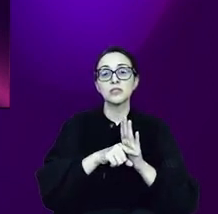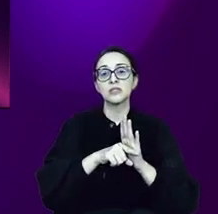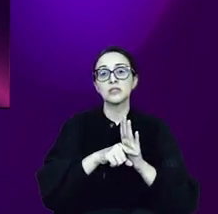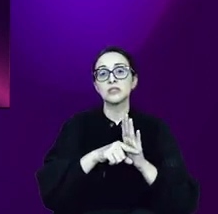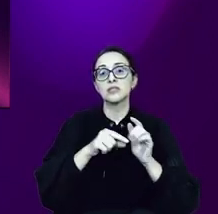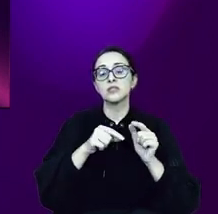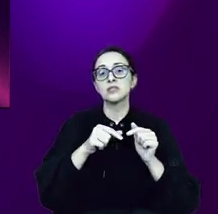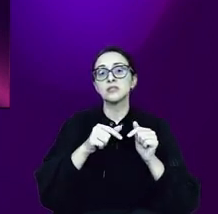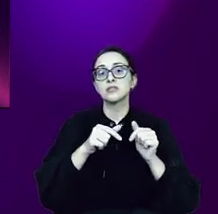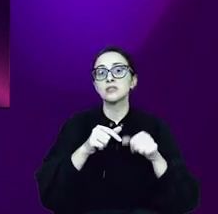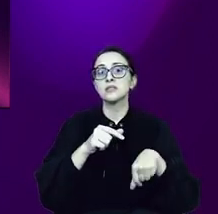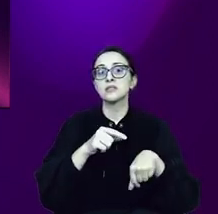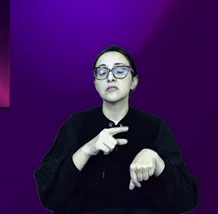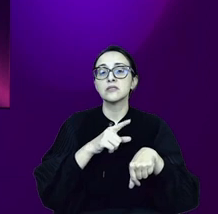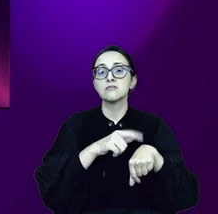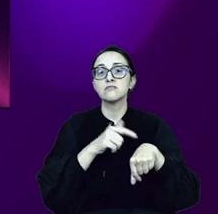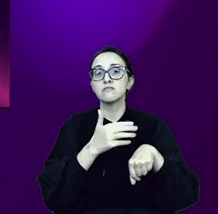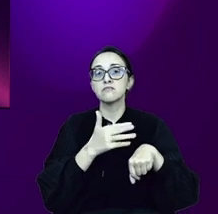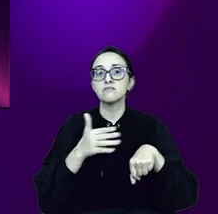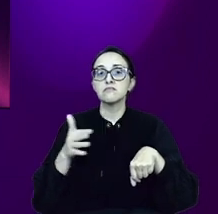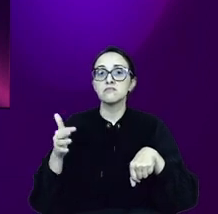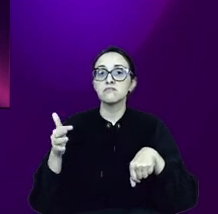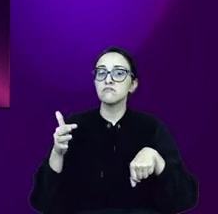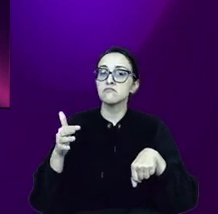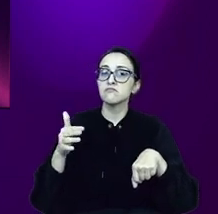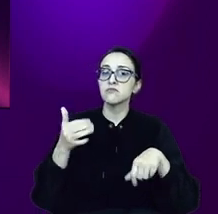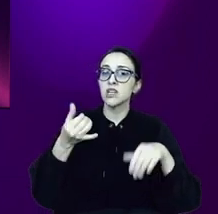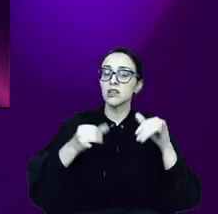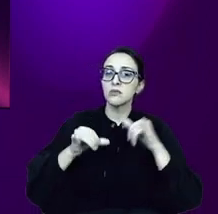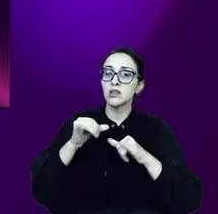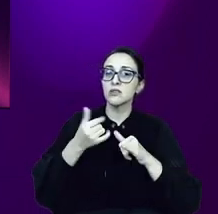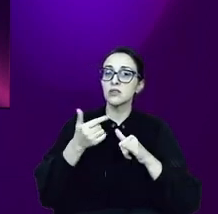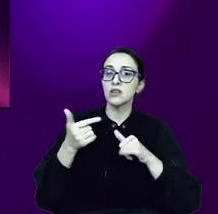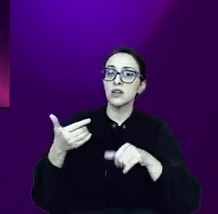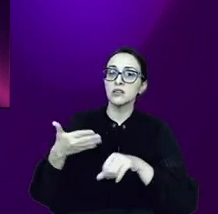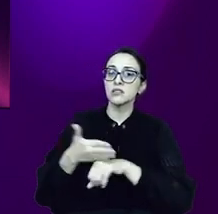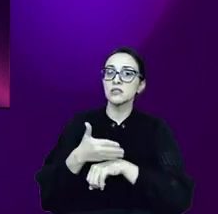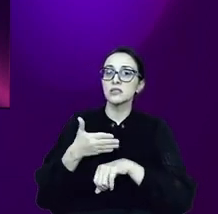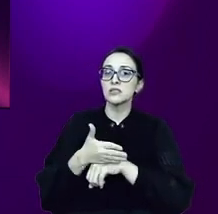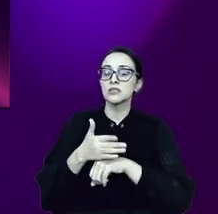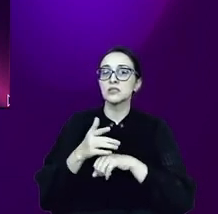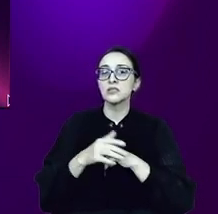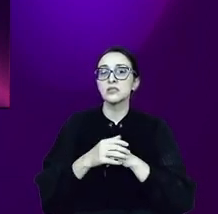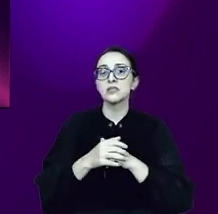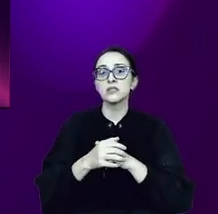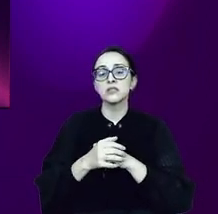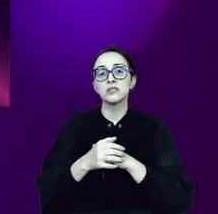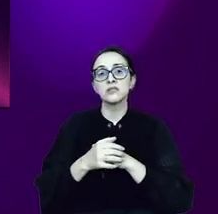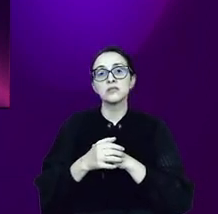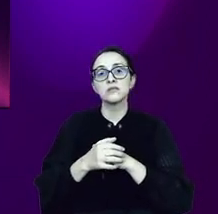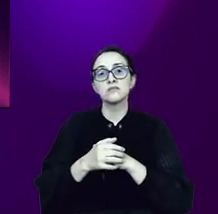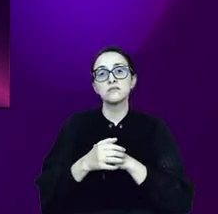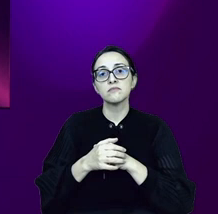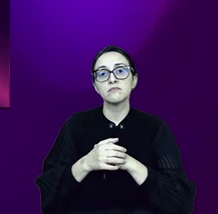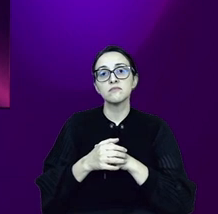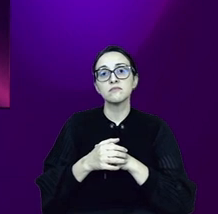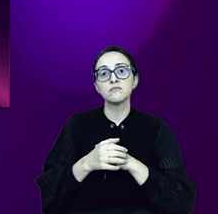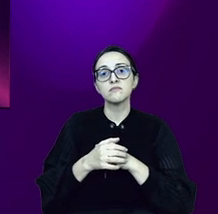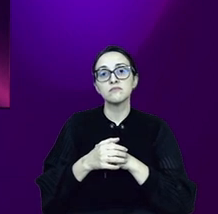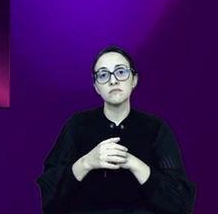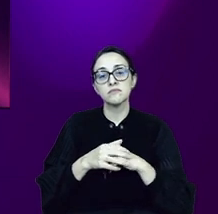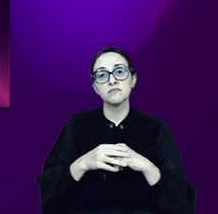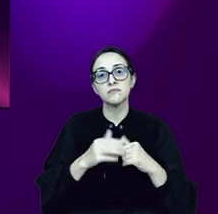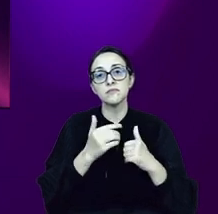né, da imunohistoquímica e não se tem acesso à biologia molecular, existe a possibilidade de classificá-lo